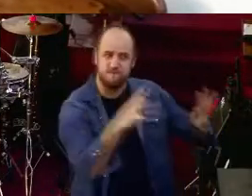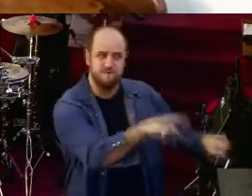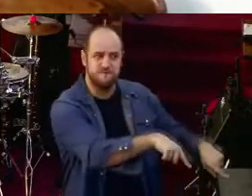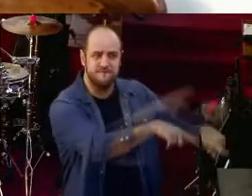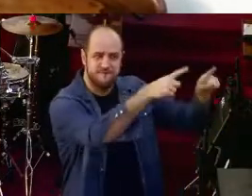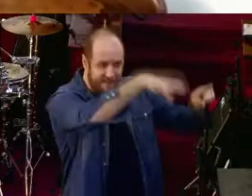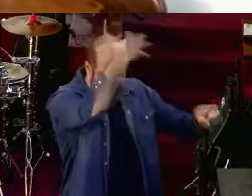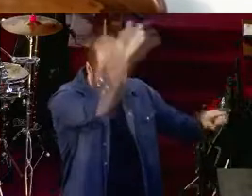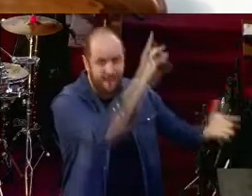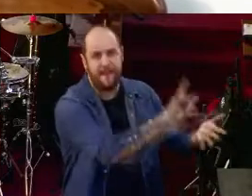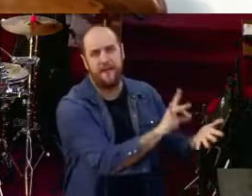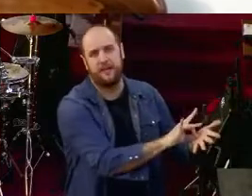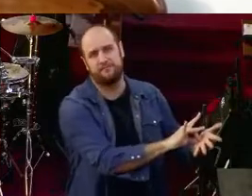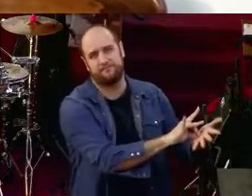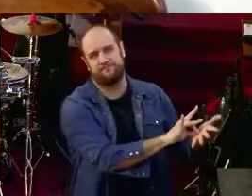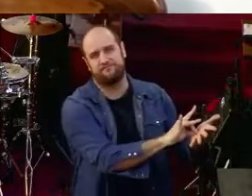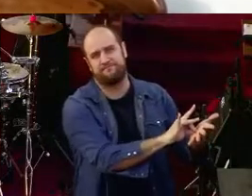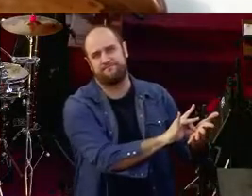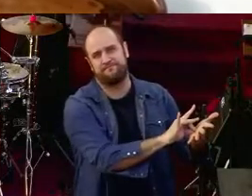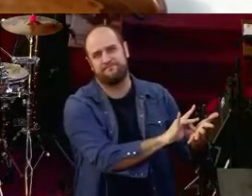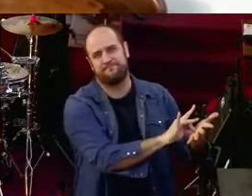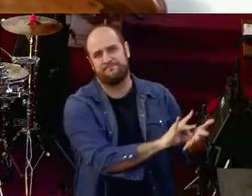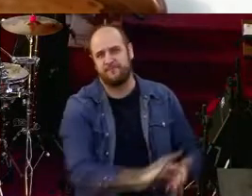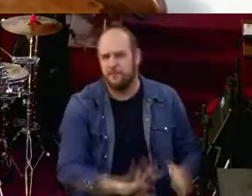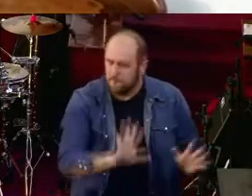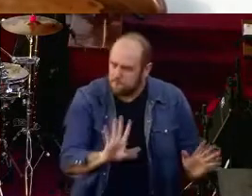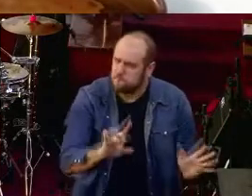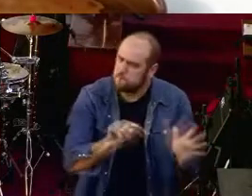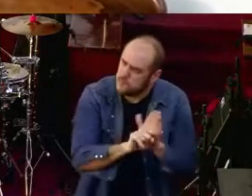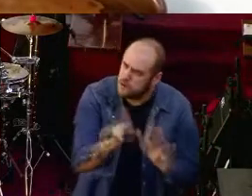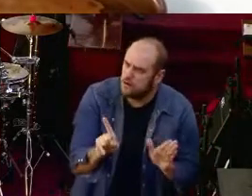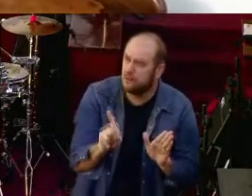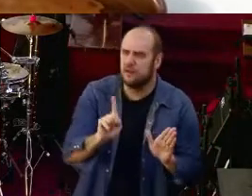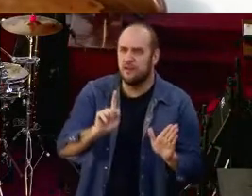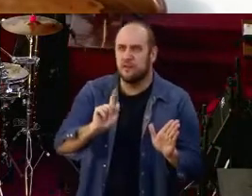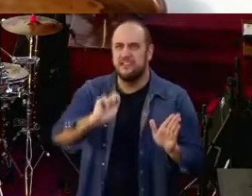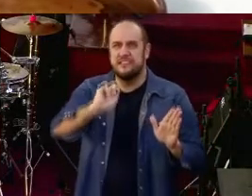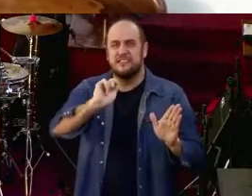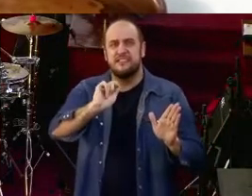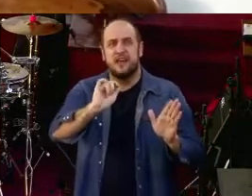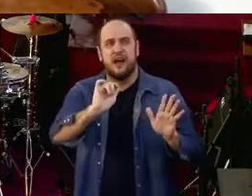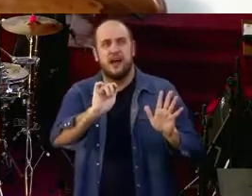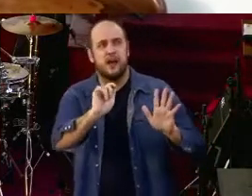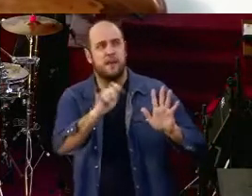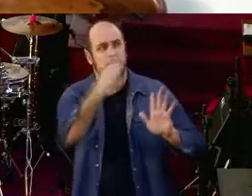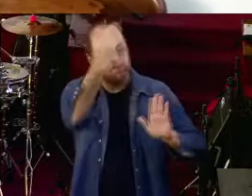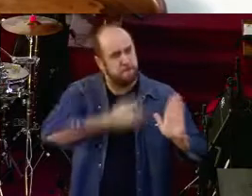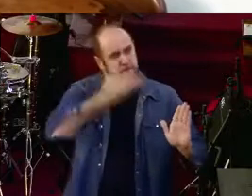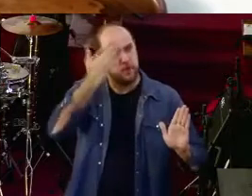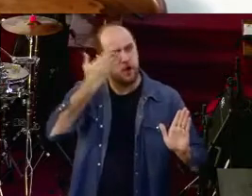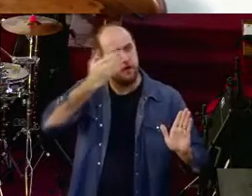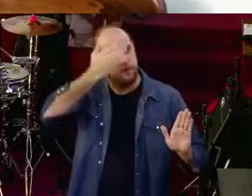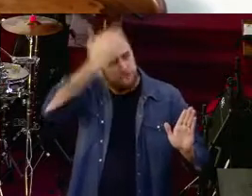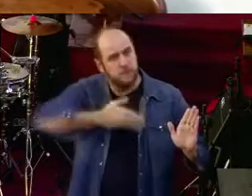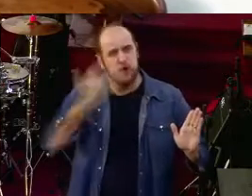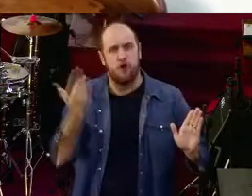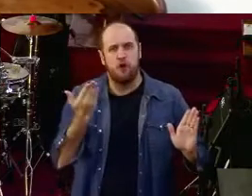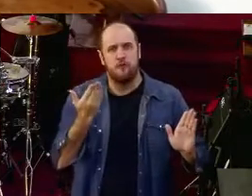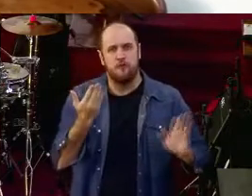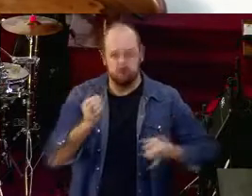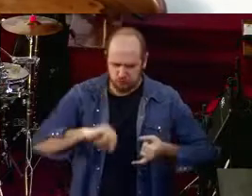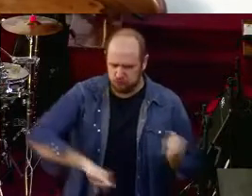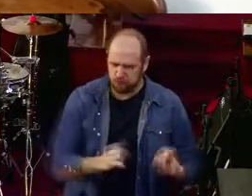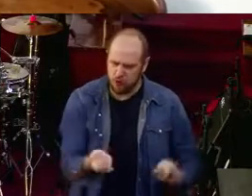rei. Mas é o batismo o sinal? O batismo de João é o